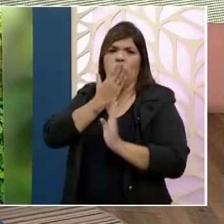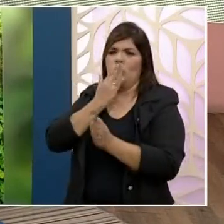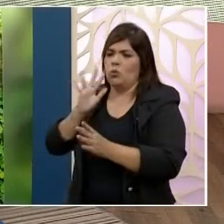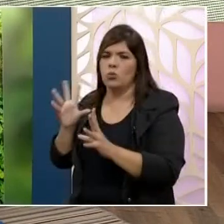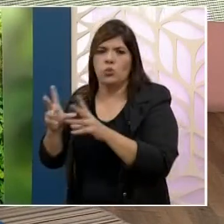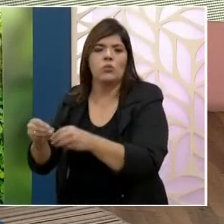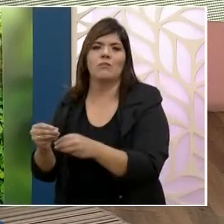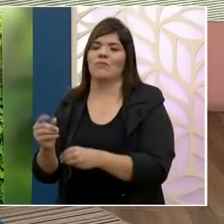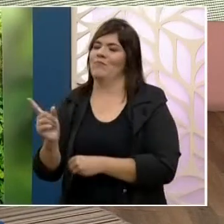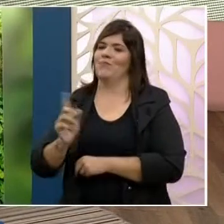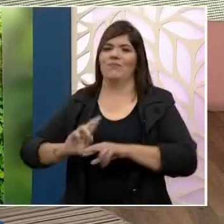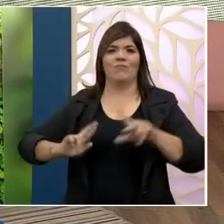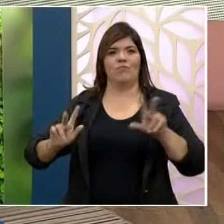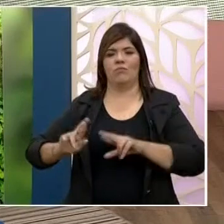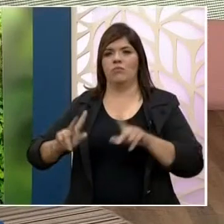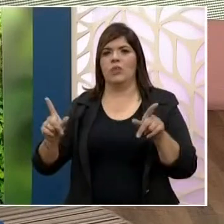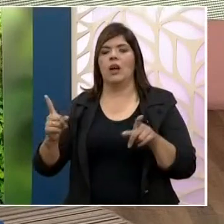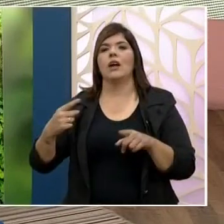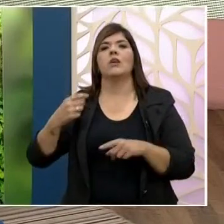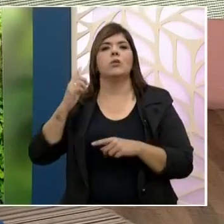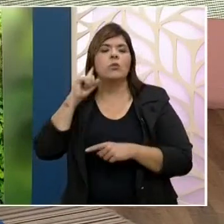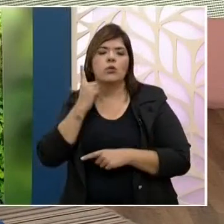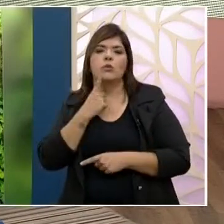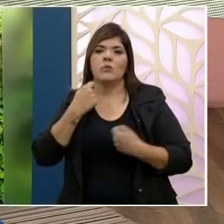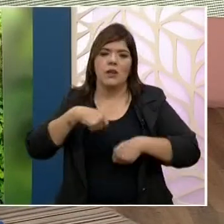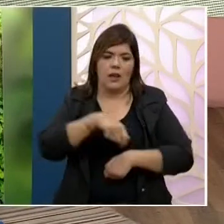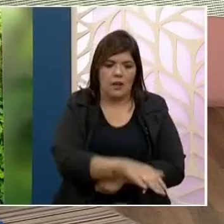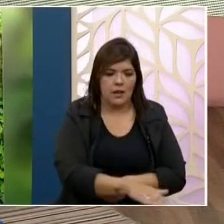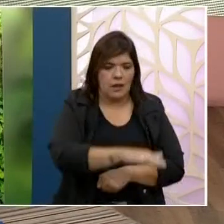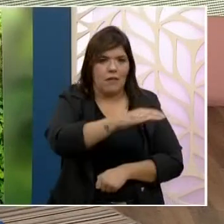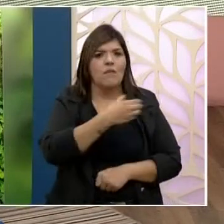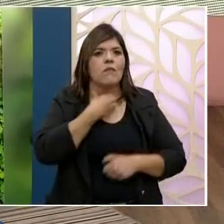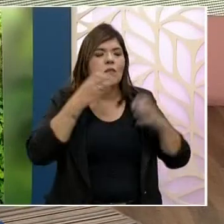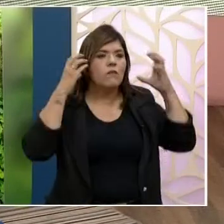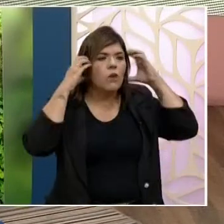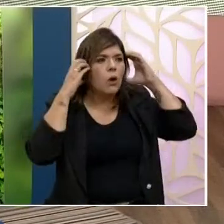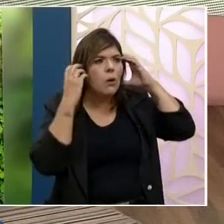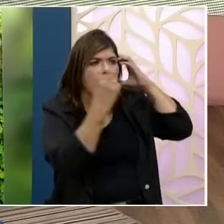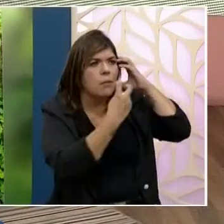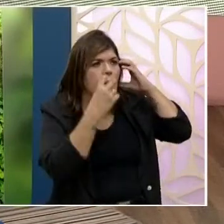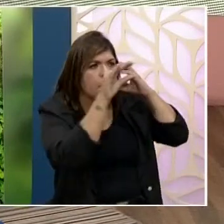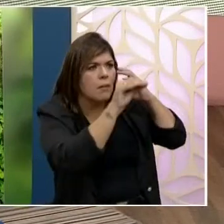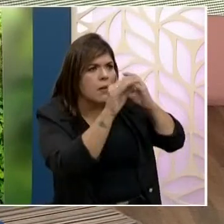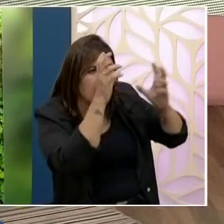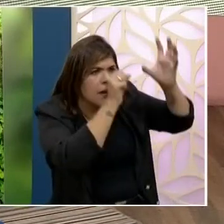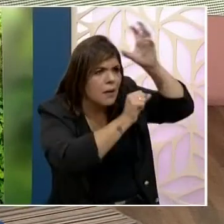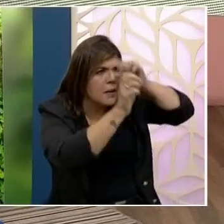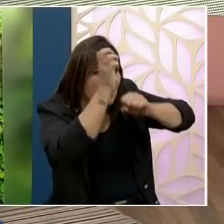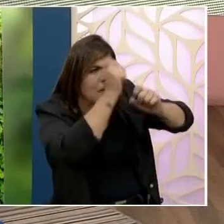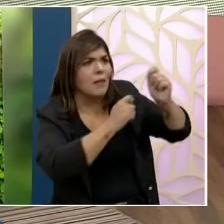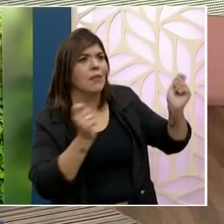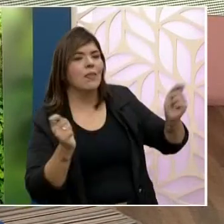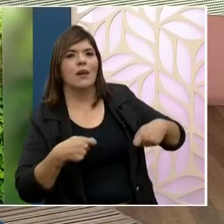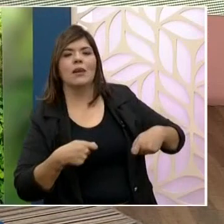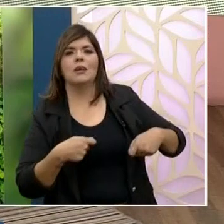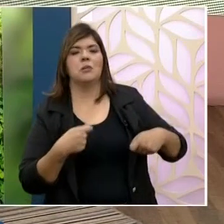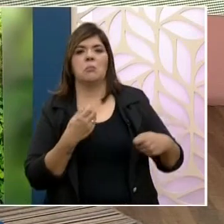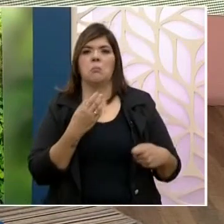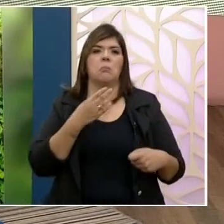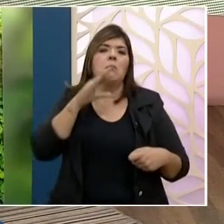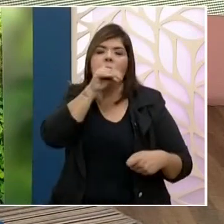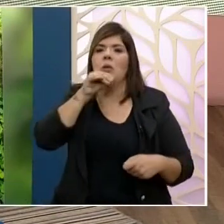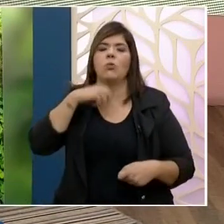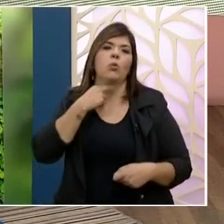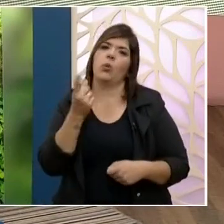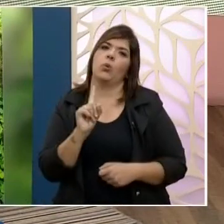ser surdo. Se ele não foi para uma fono quando era criança, se ele não aprendeu a reconhecer os sons, a falar, ele não vai falar mesmo. Mas isso